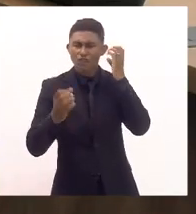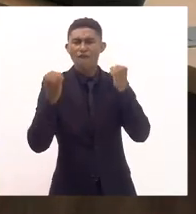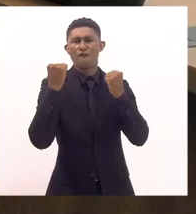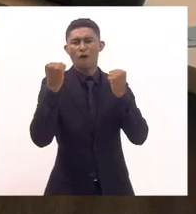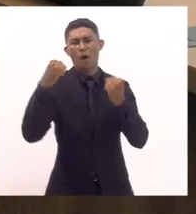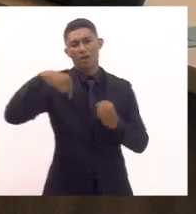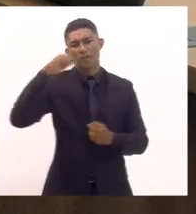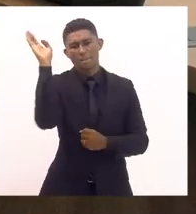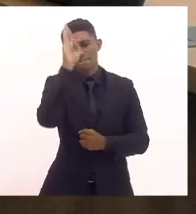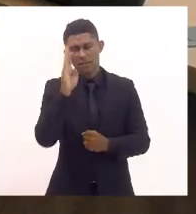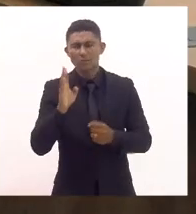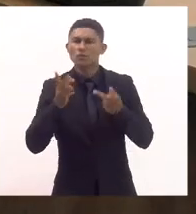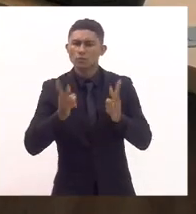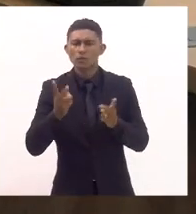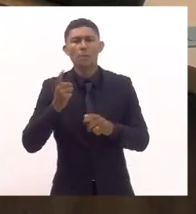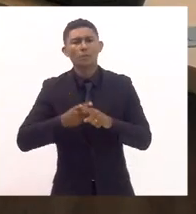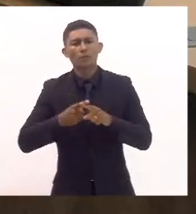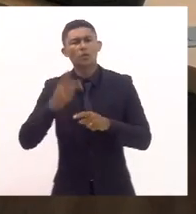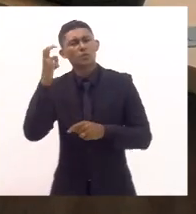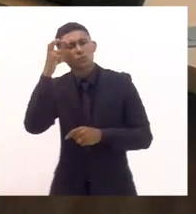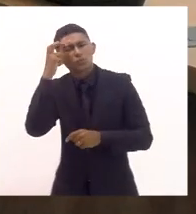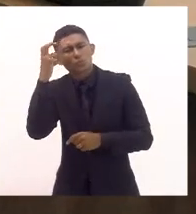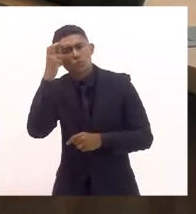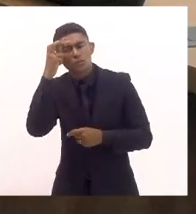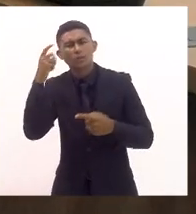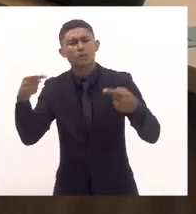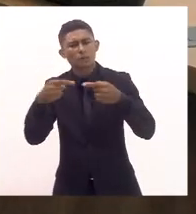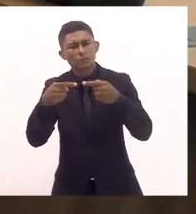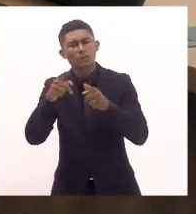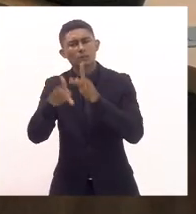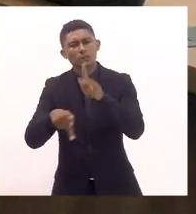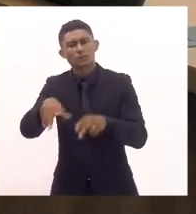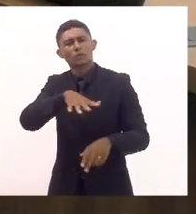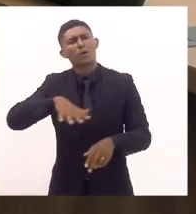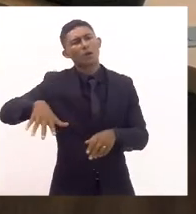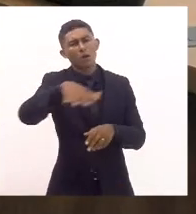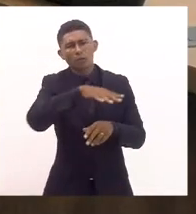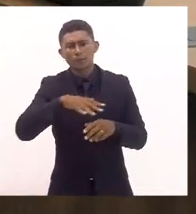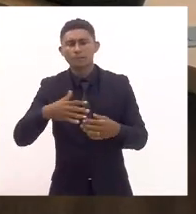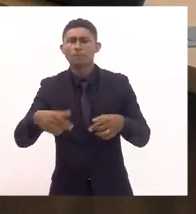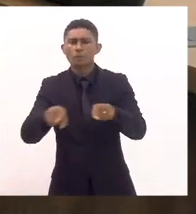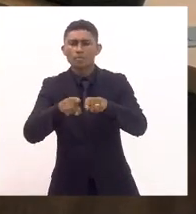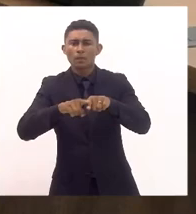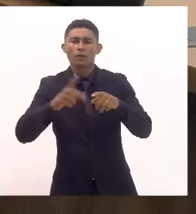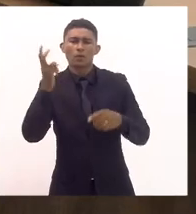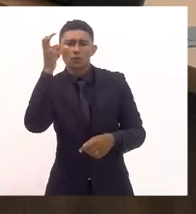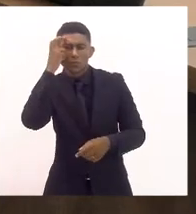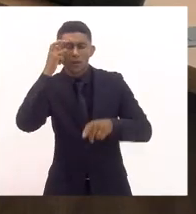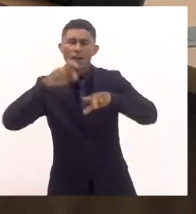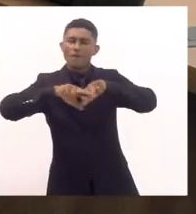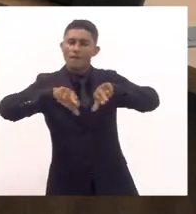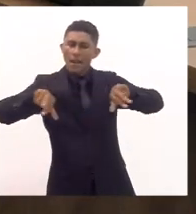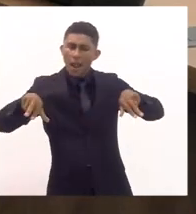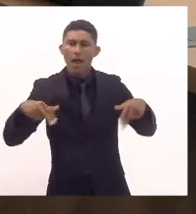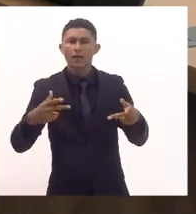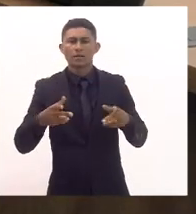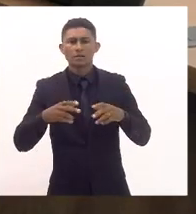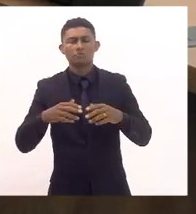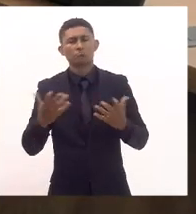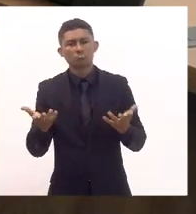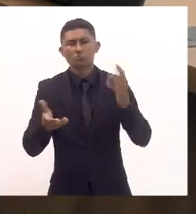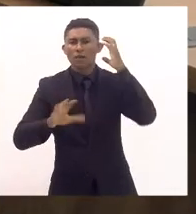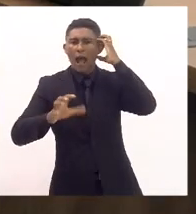a rádio que devam de Cultura cultura da cultura popular cultura erudita adversidade cultural que é uma das nossas principais marcas